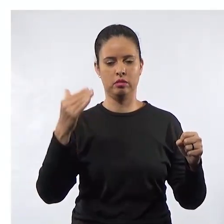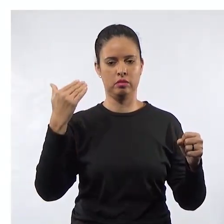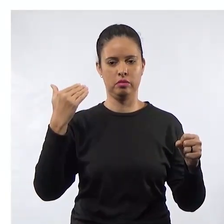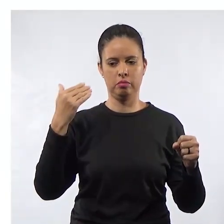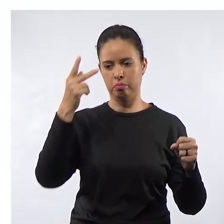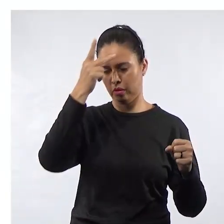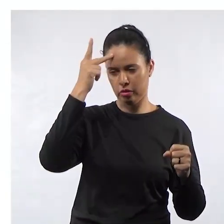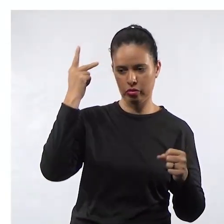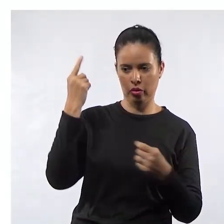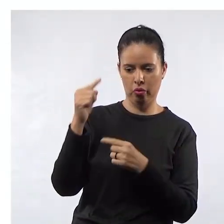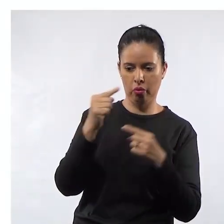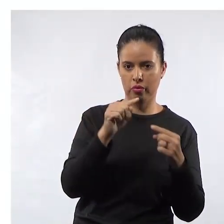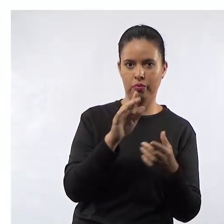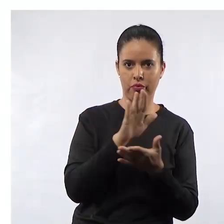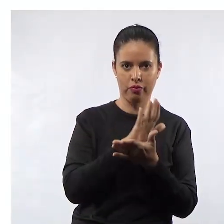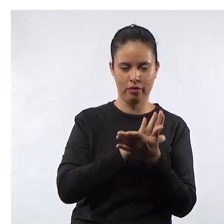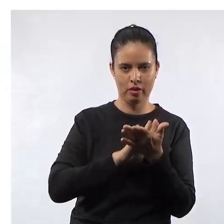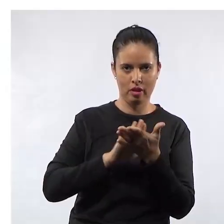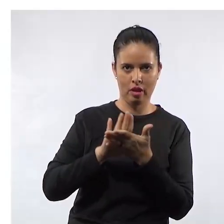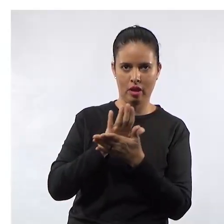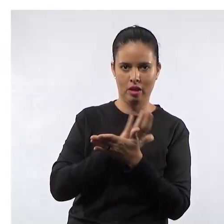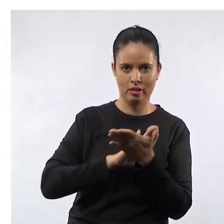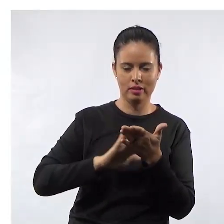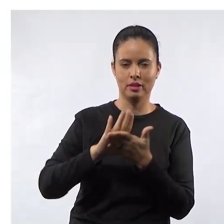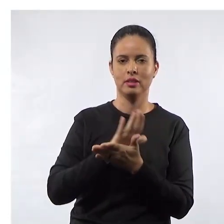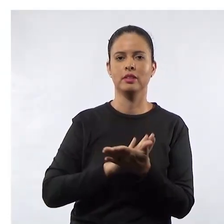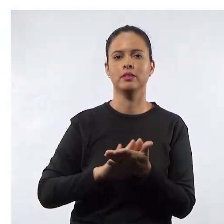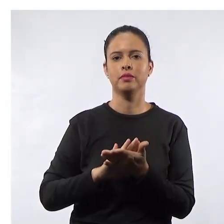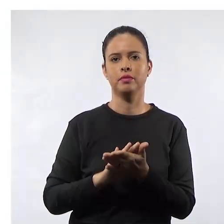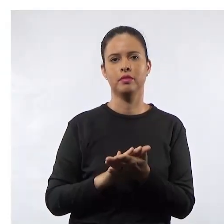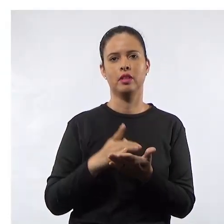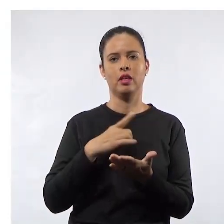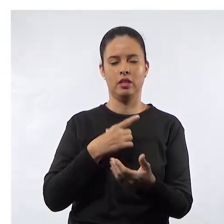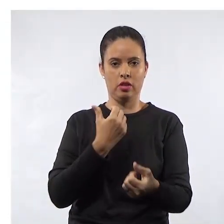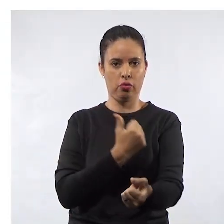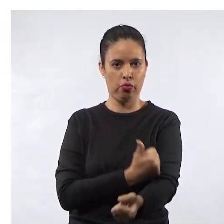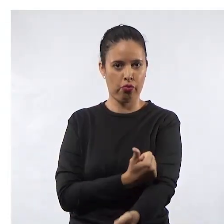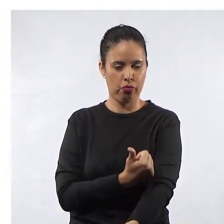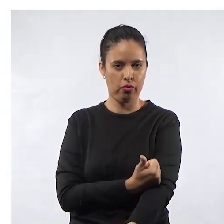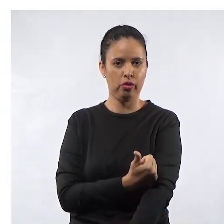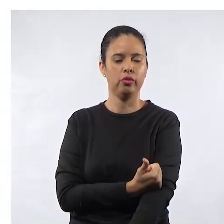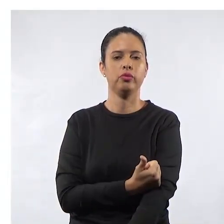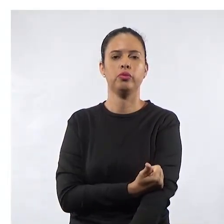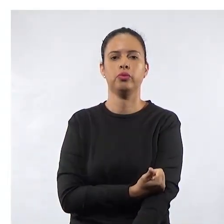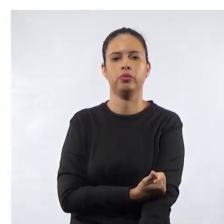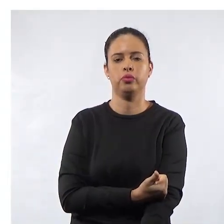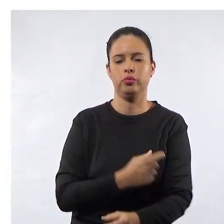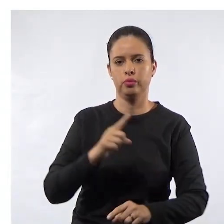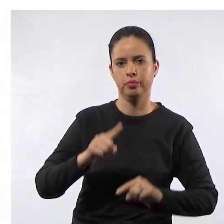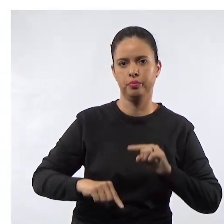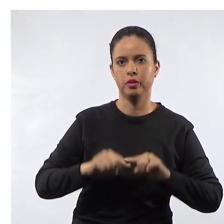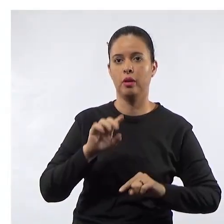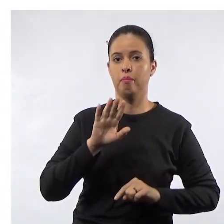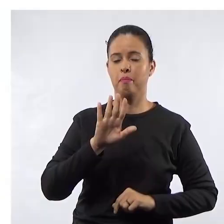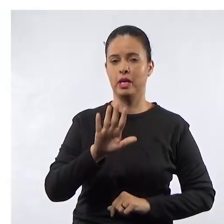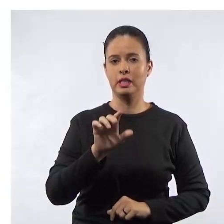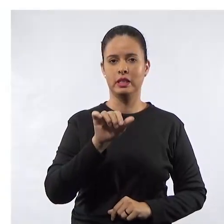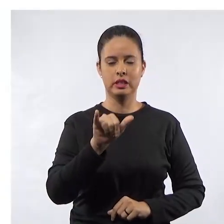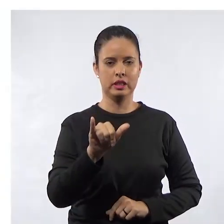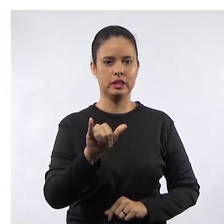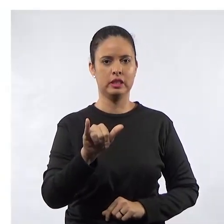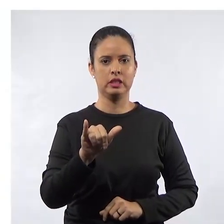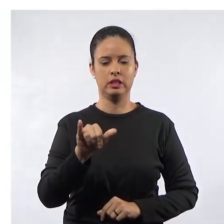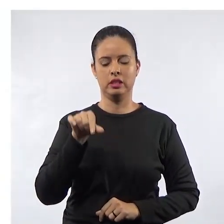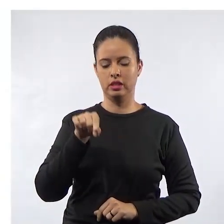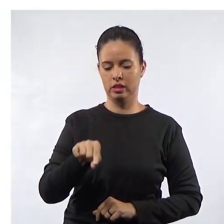e nem ninguém. Ó, neste caso, está presente o vício do produto, tá? Por outra via, se o